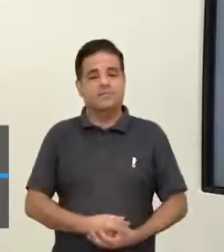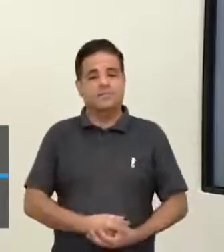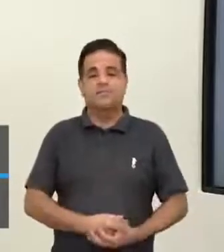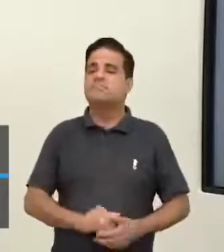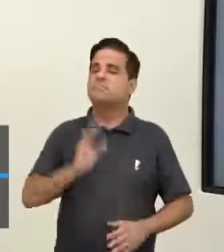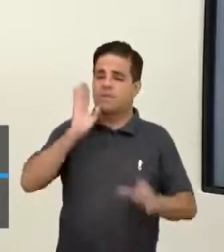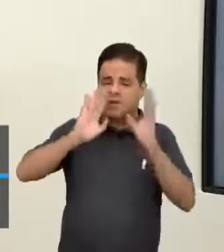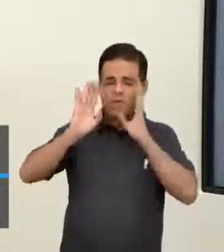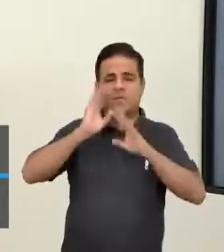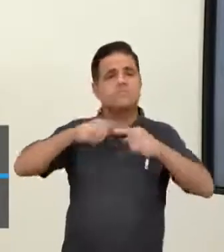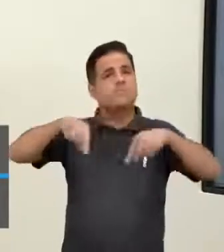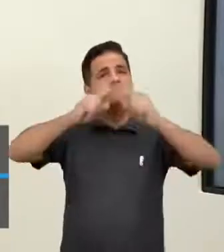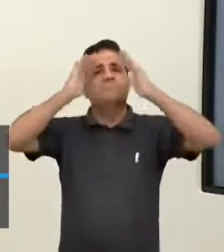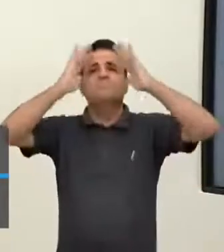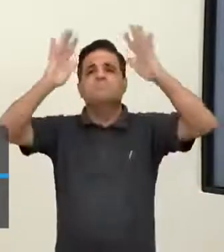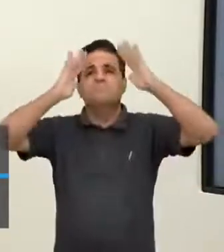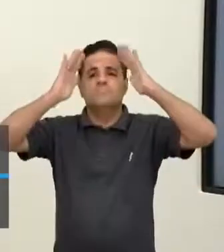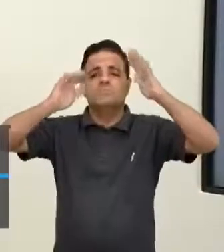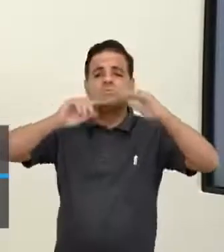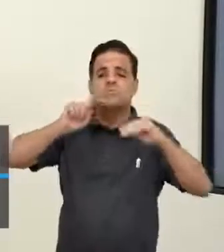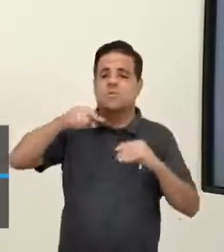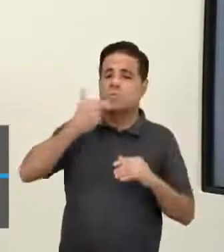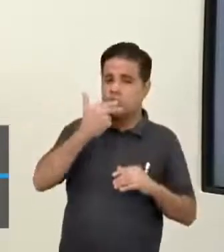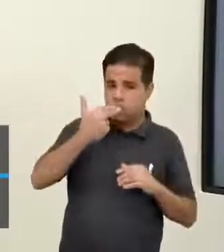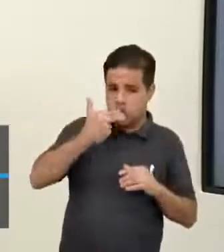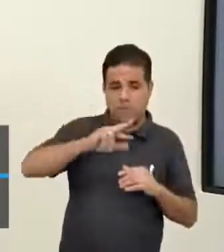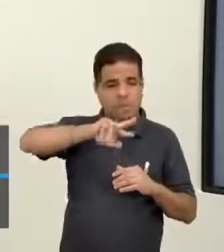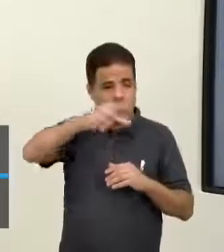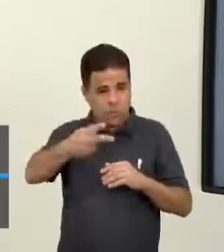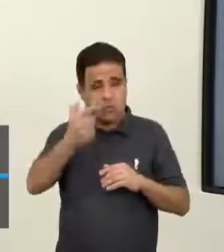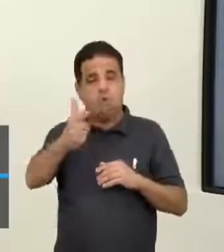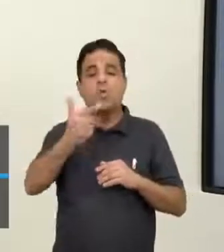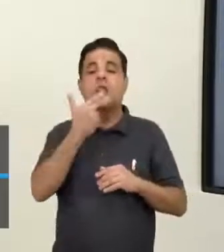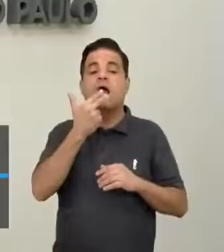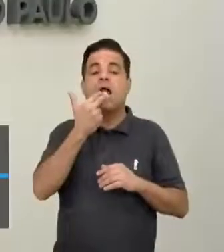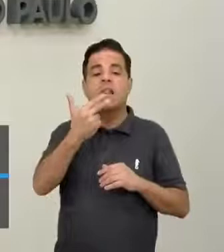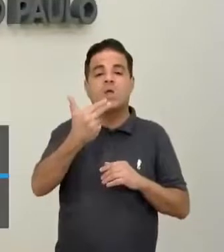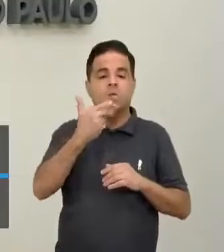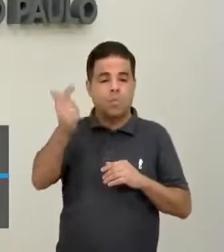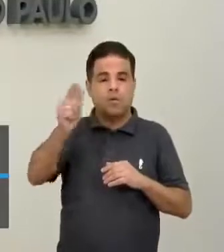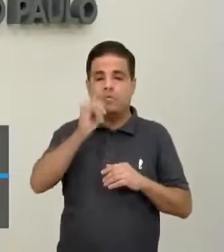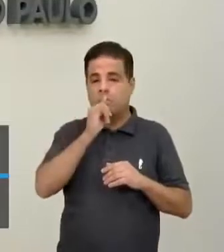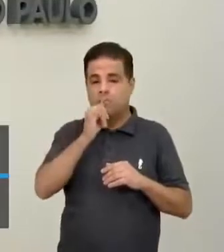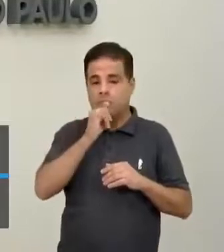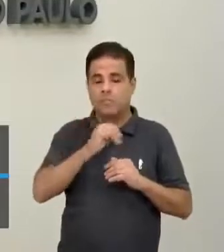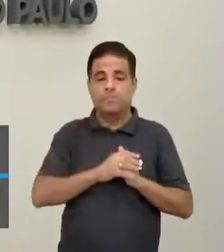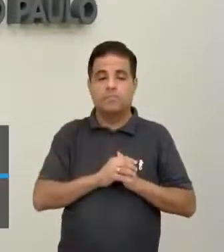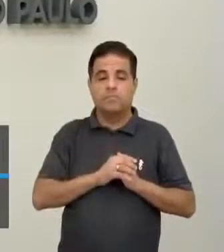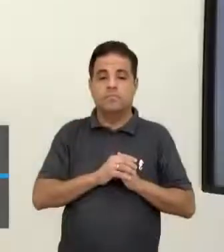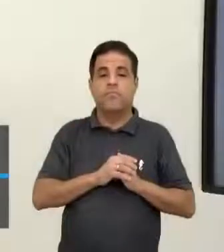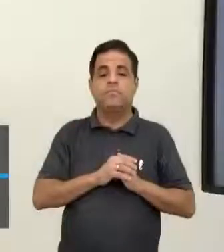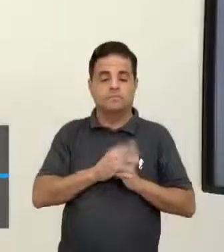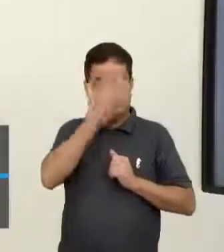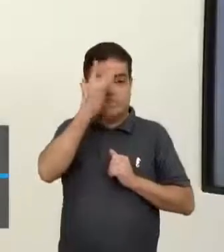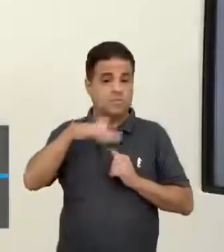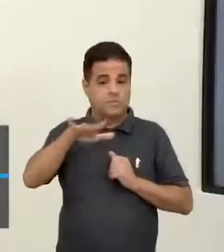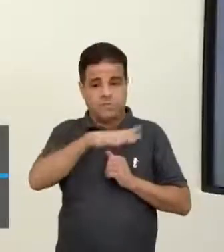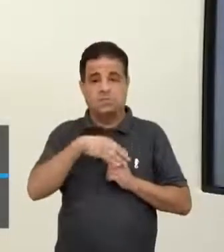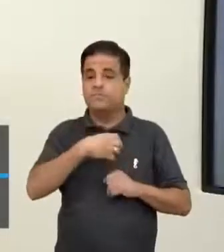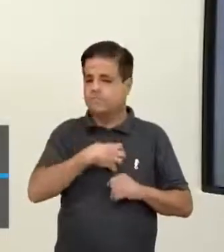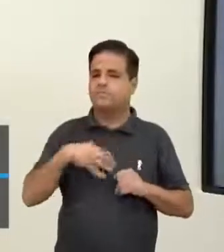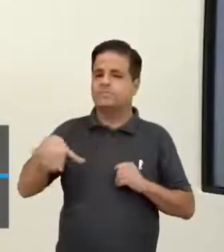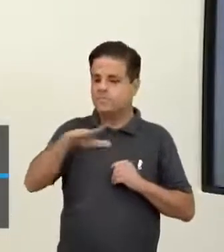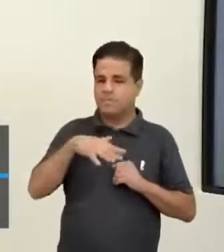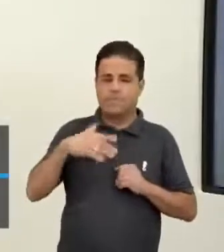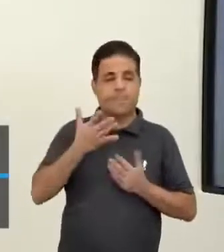a gente pensar, né, Mauro, que de um idioma para o outro isso muda. Muda, vamos lá. Não, dicas. não vem. Olha as não, dicas, é só de modo